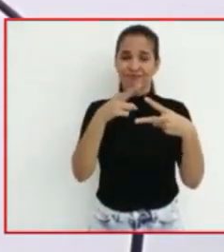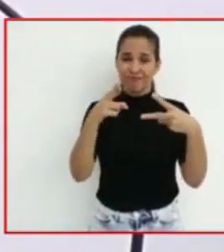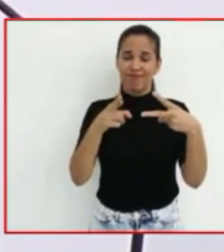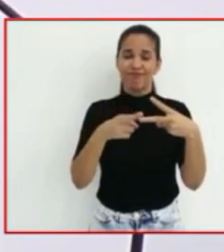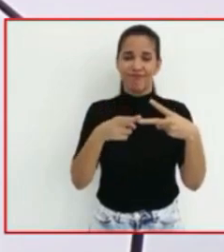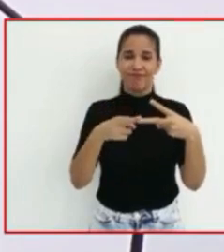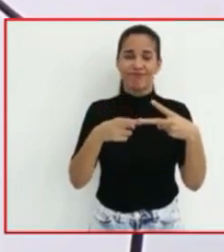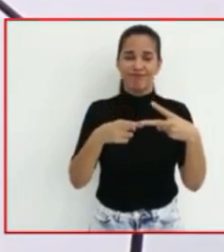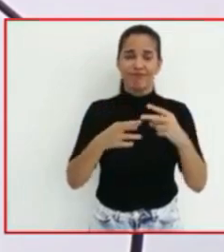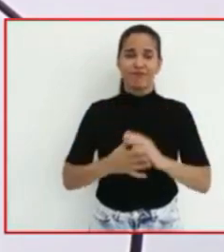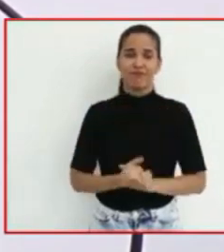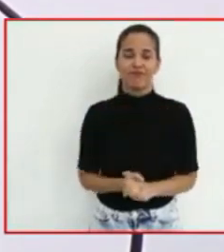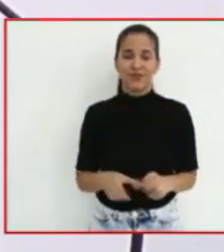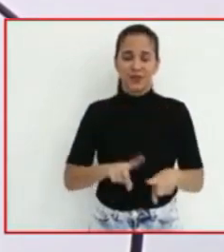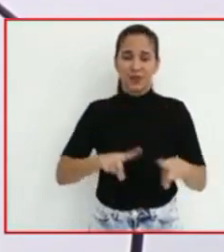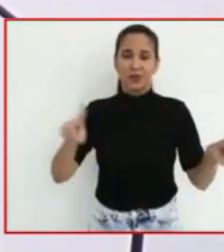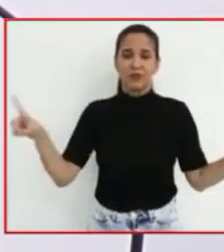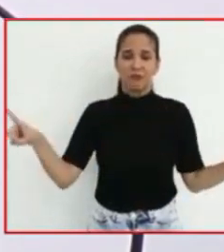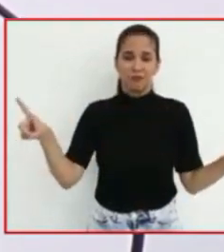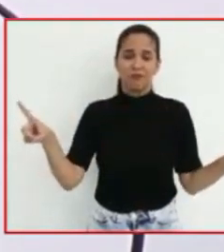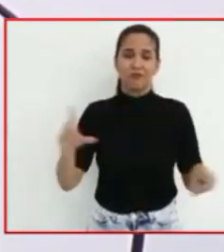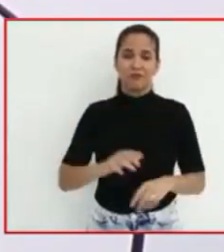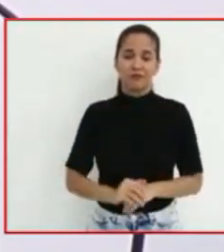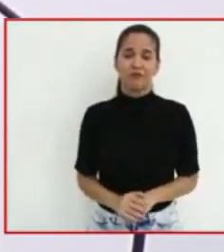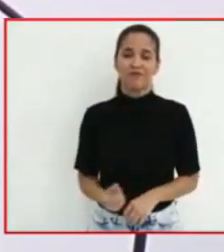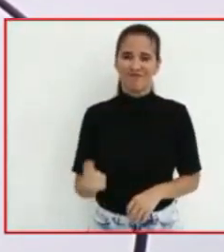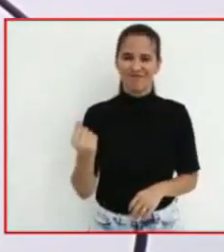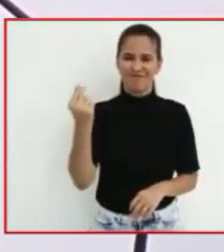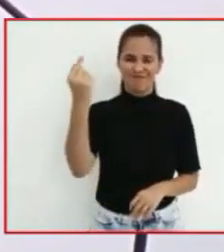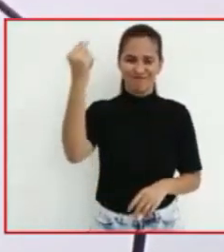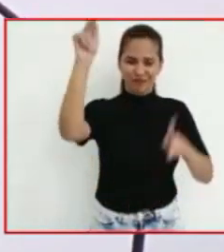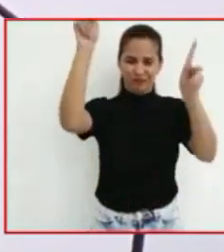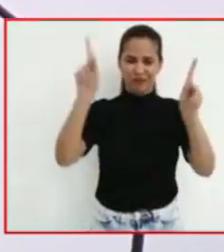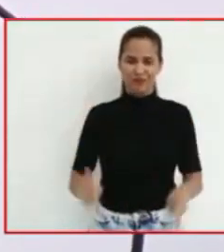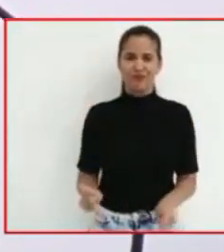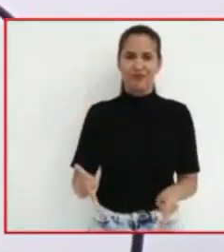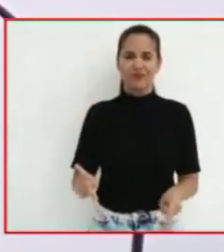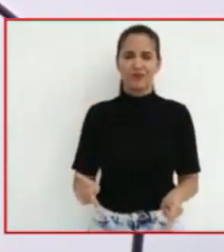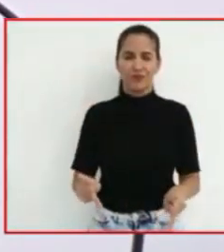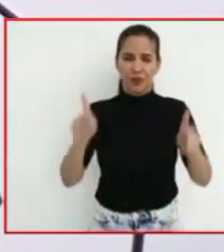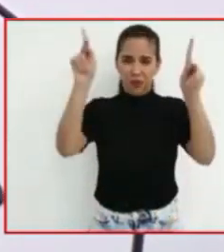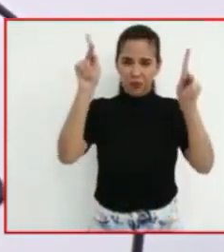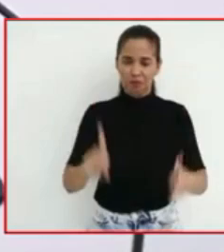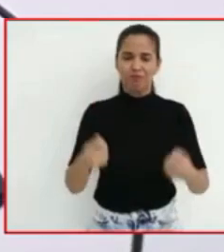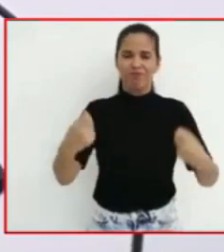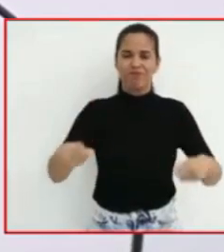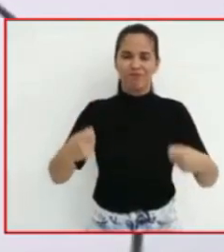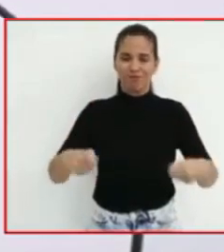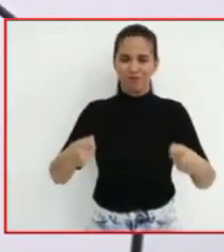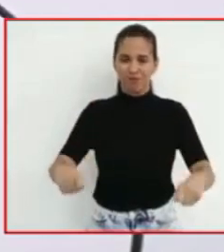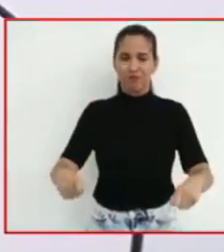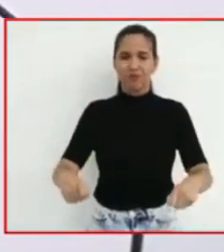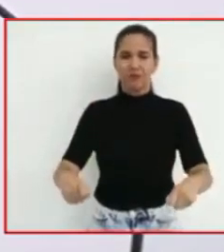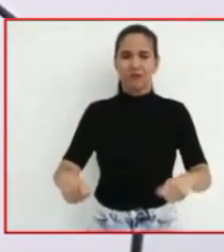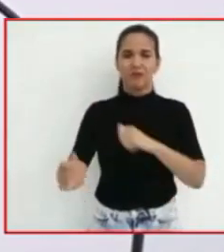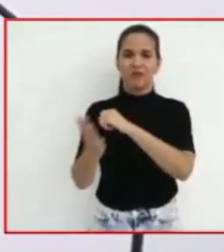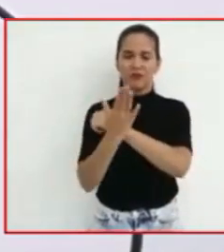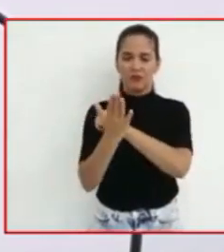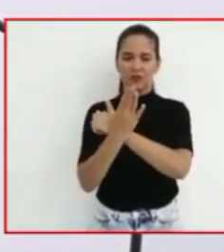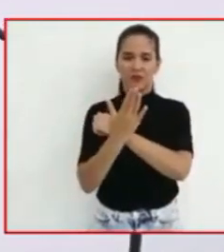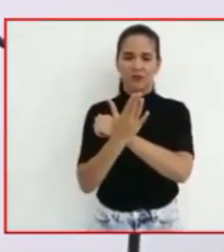também, concordo, porque o dinheiro do povo tem que ser aplicado no povo, como foi dito essa tribuna.